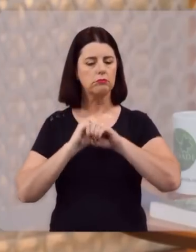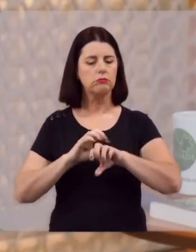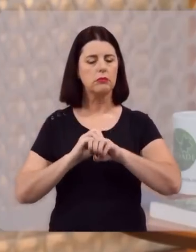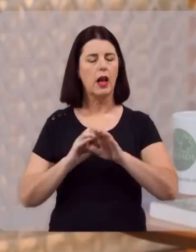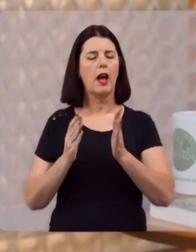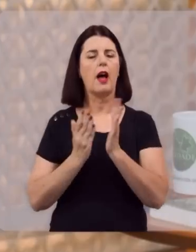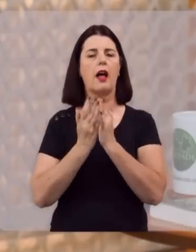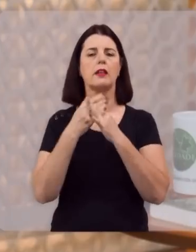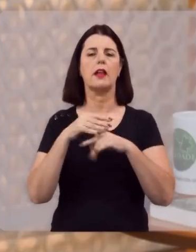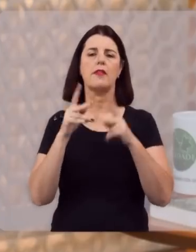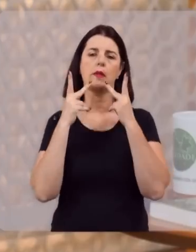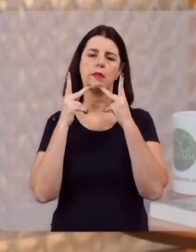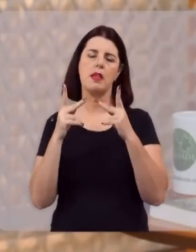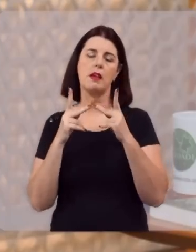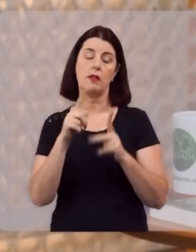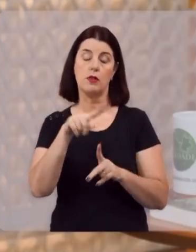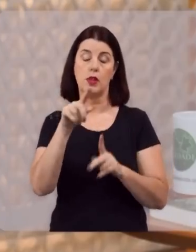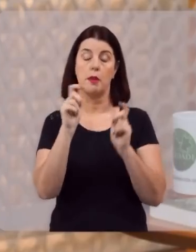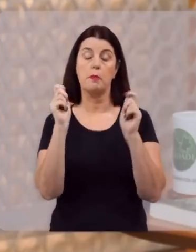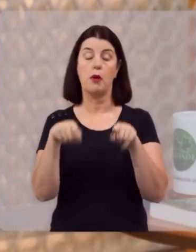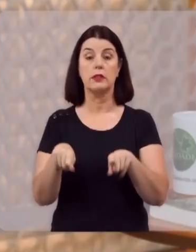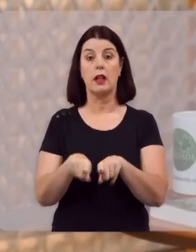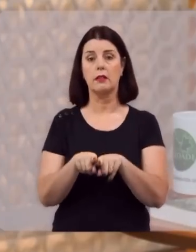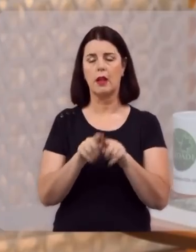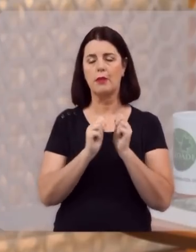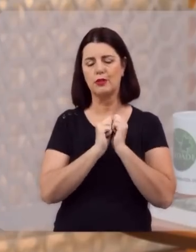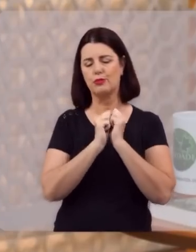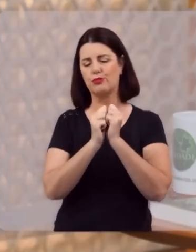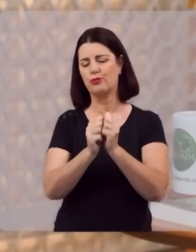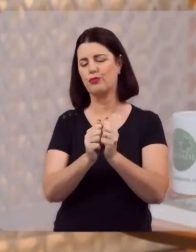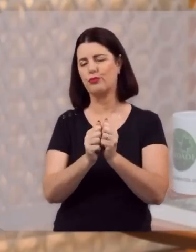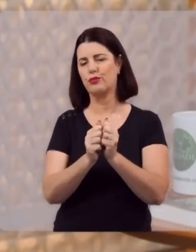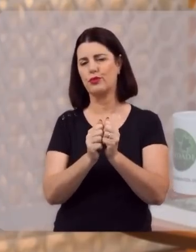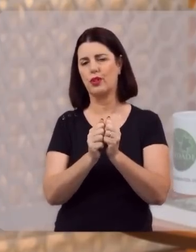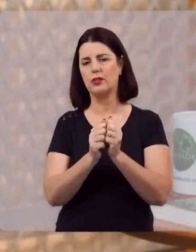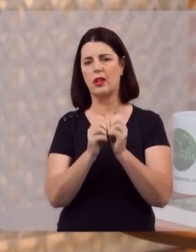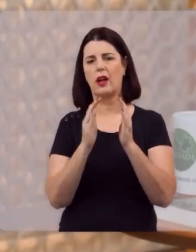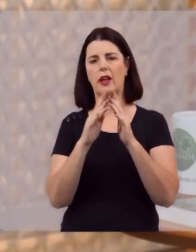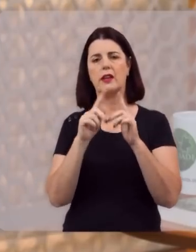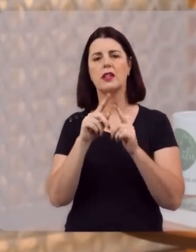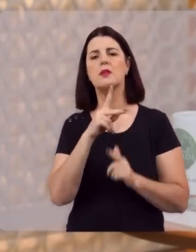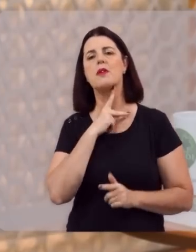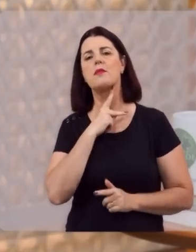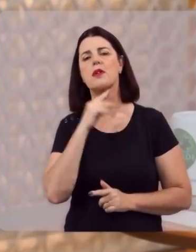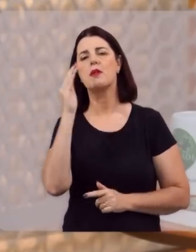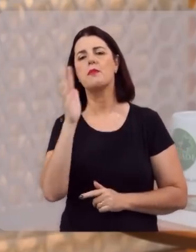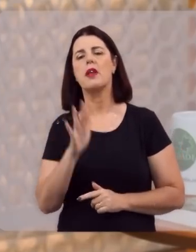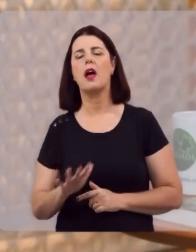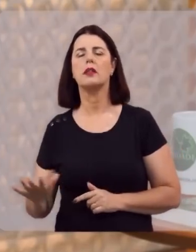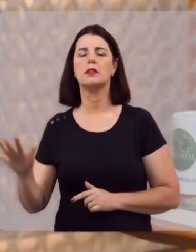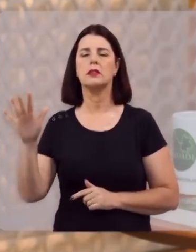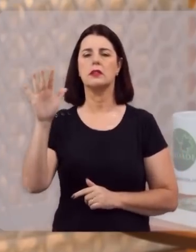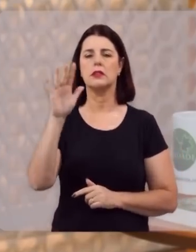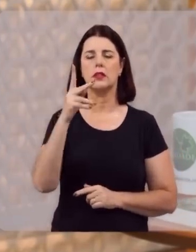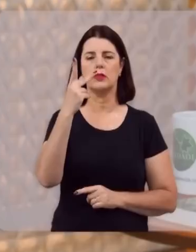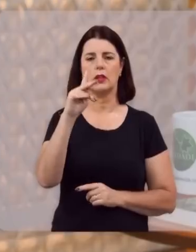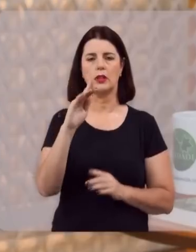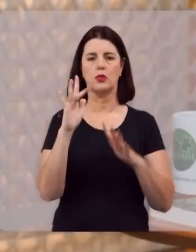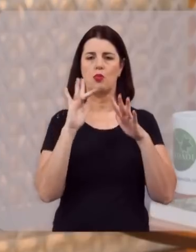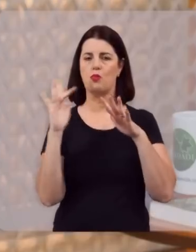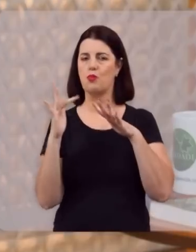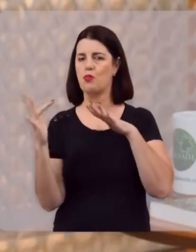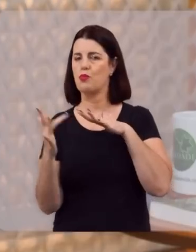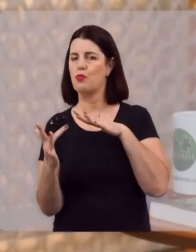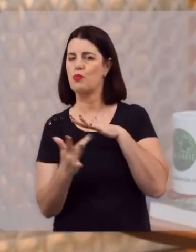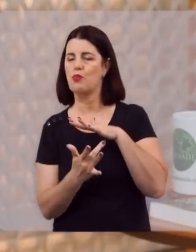meio dessa mensagem. Que você possa também nos acompanhar a Igreja Presbiteriana do Brasil, aí